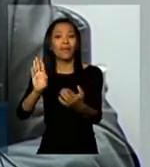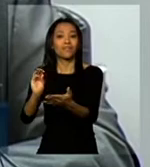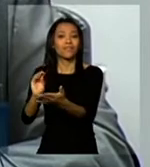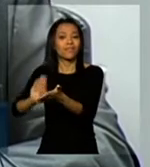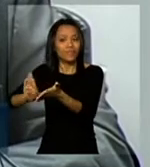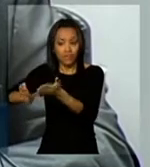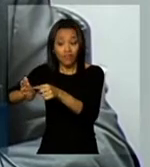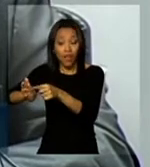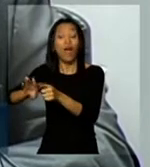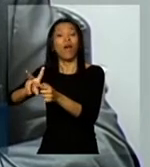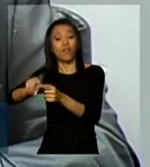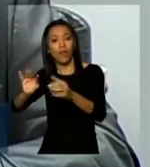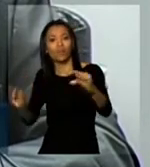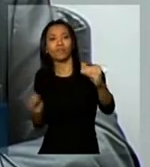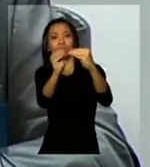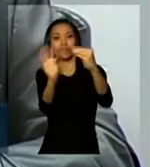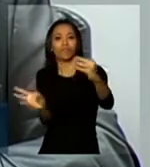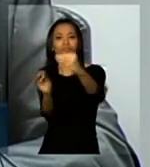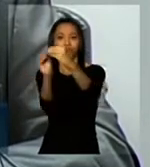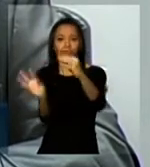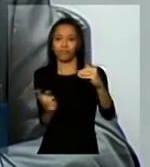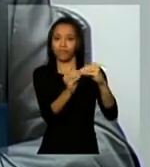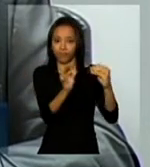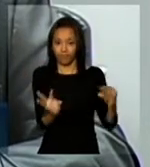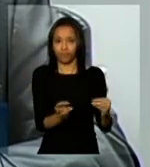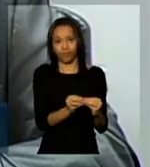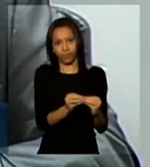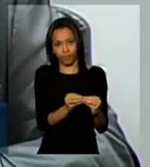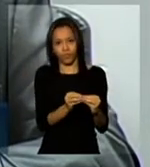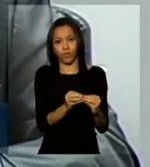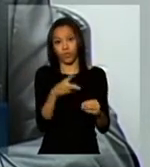vai cobrir a possível